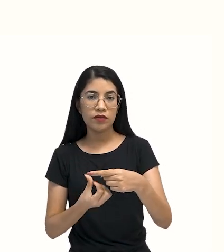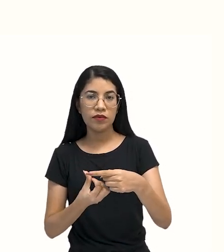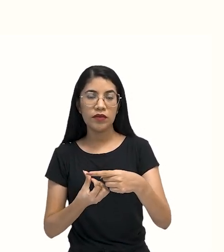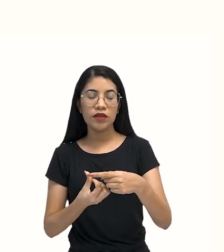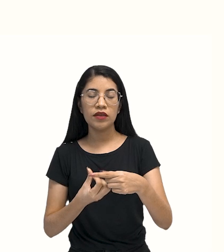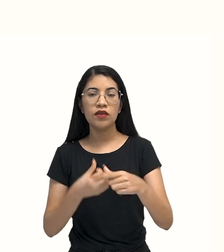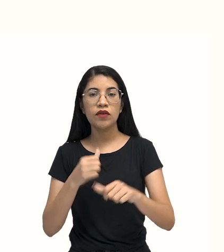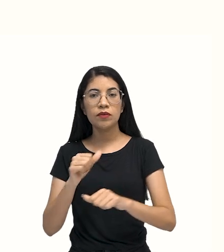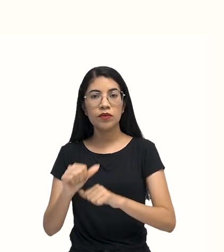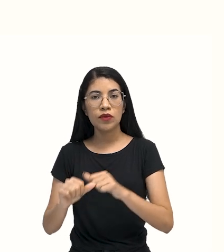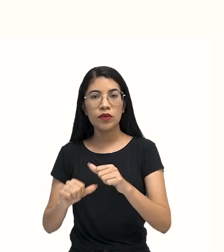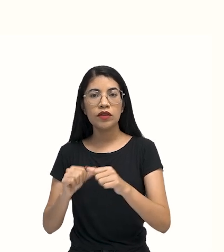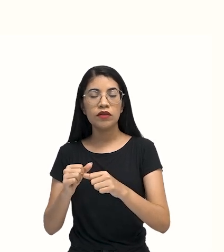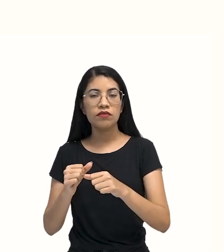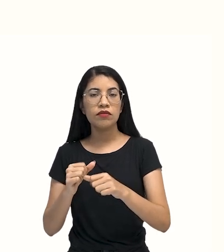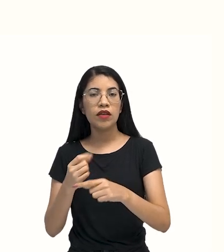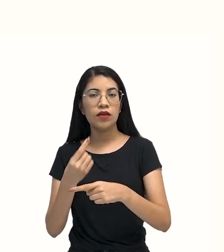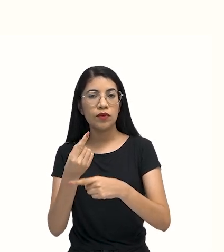essa fração